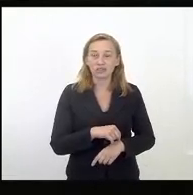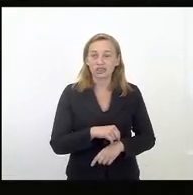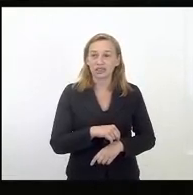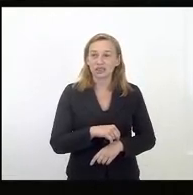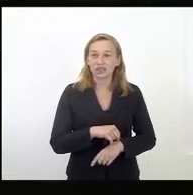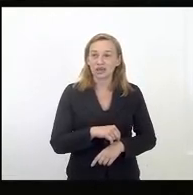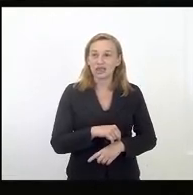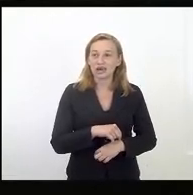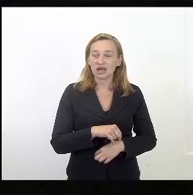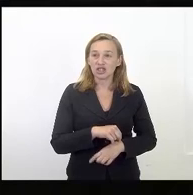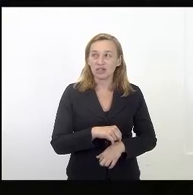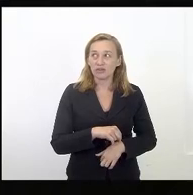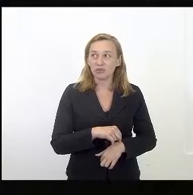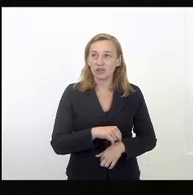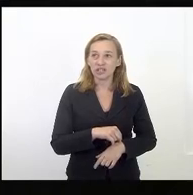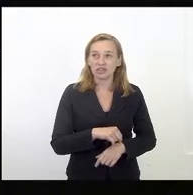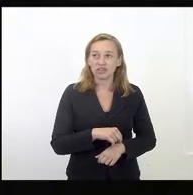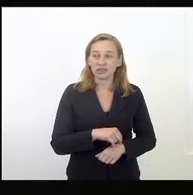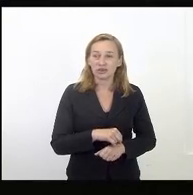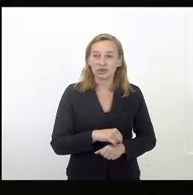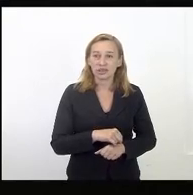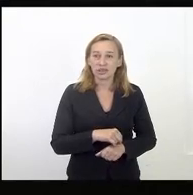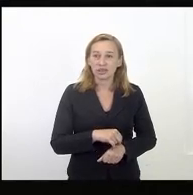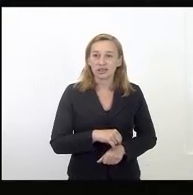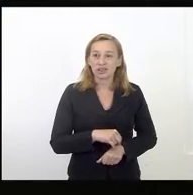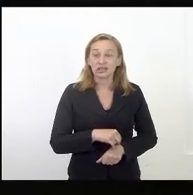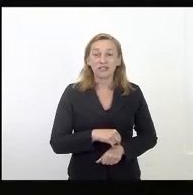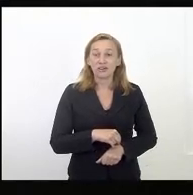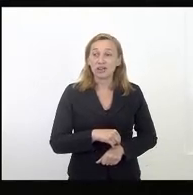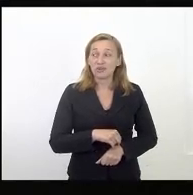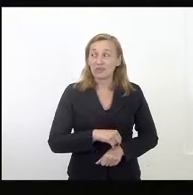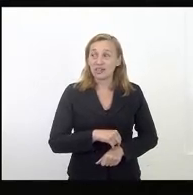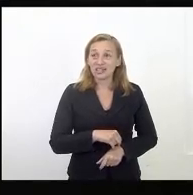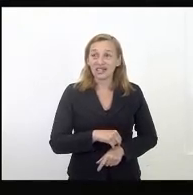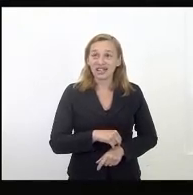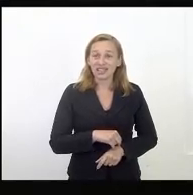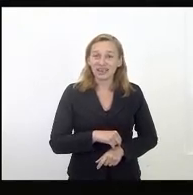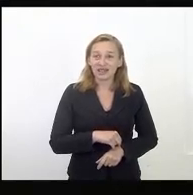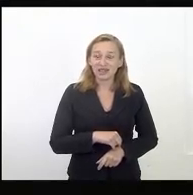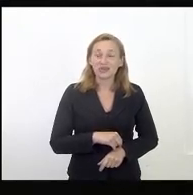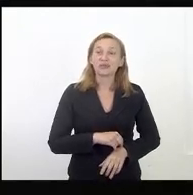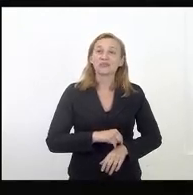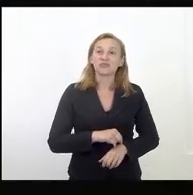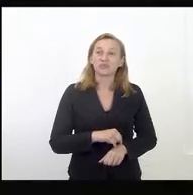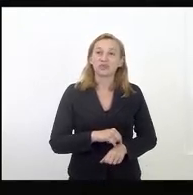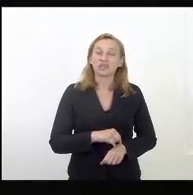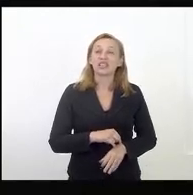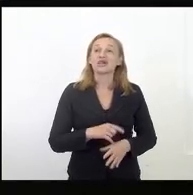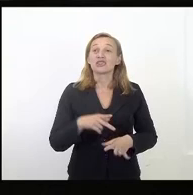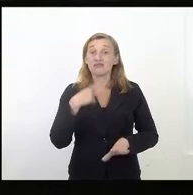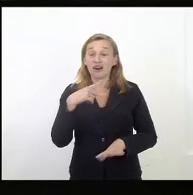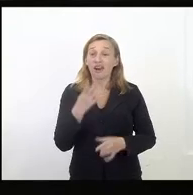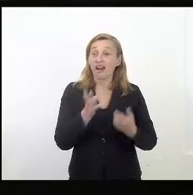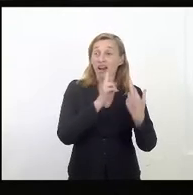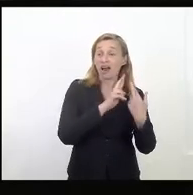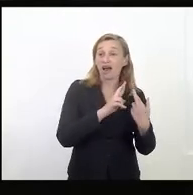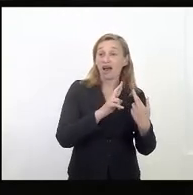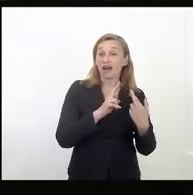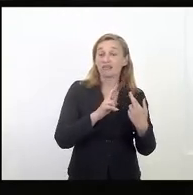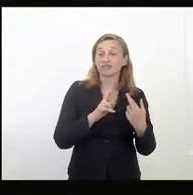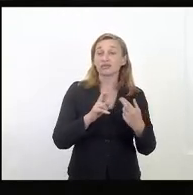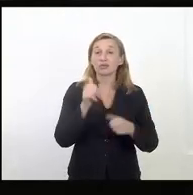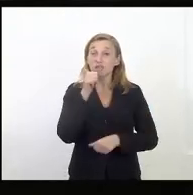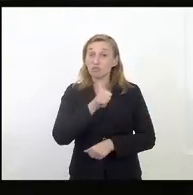outro fato que eu quero trazer aqui é exatamente também tratando e dizendo a respeito das